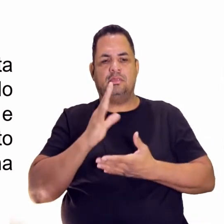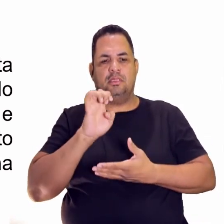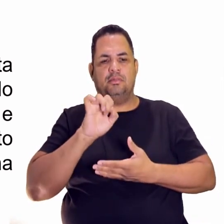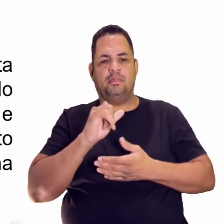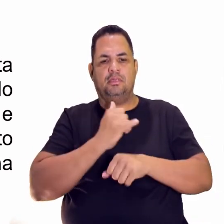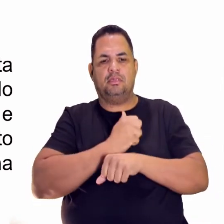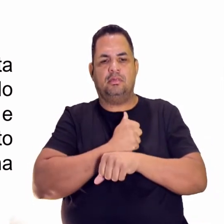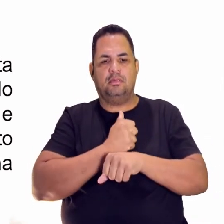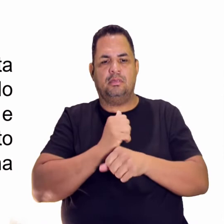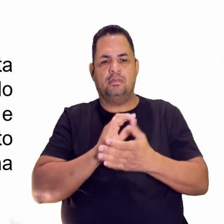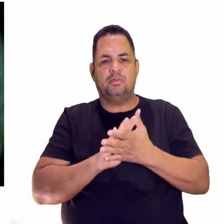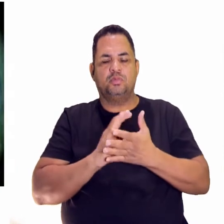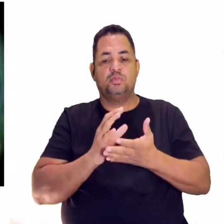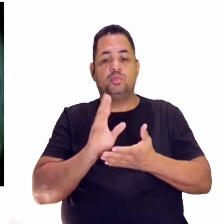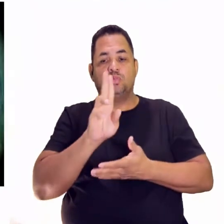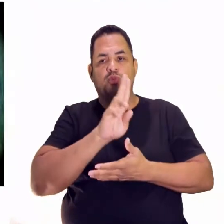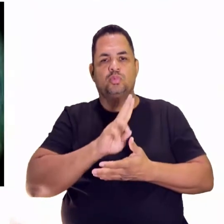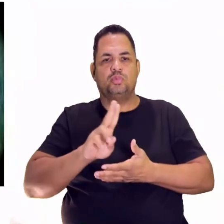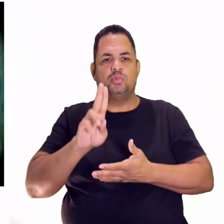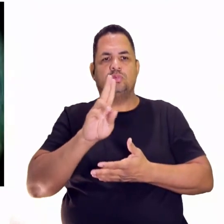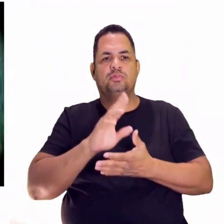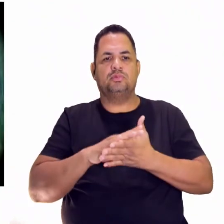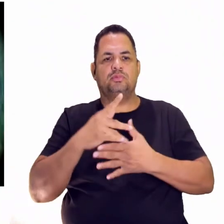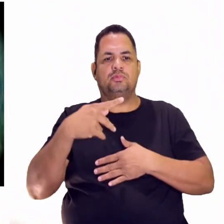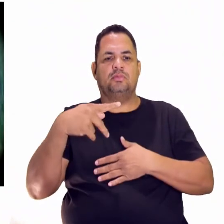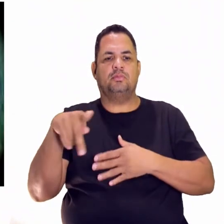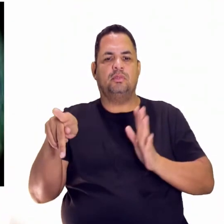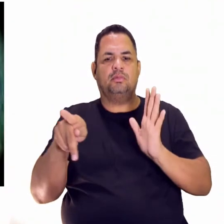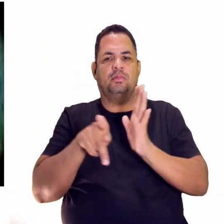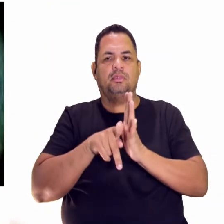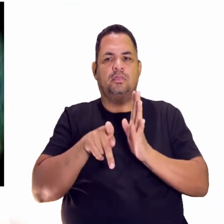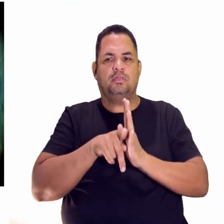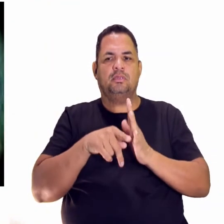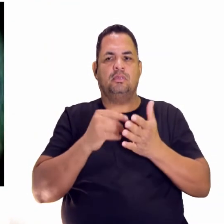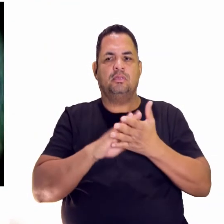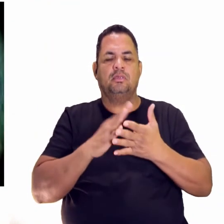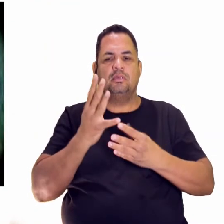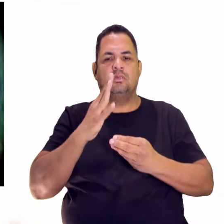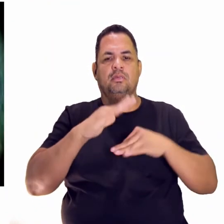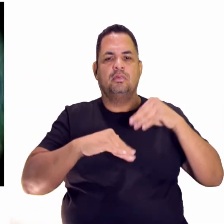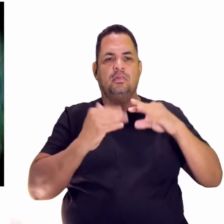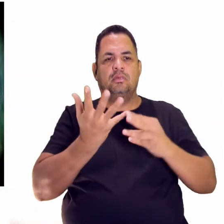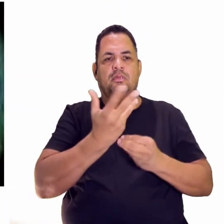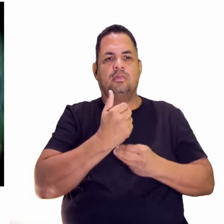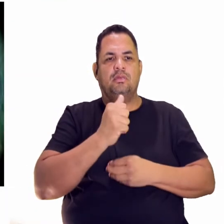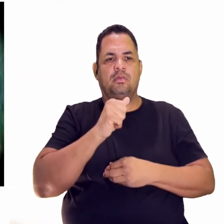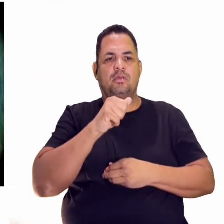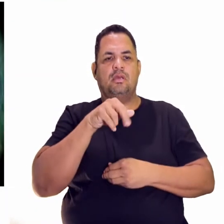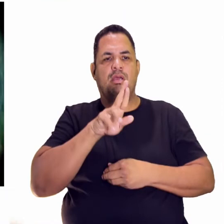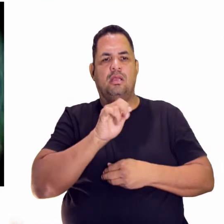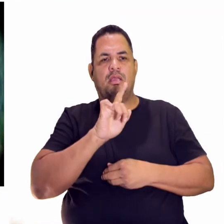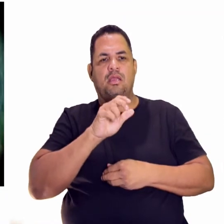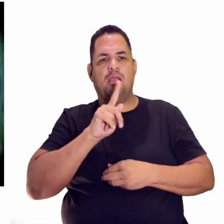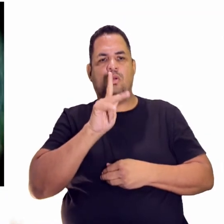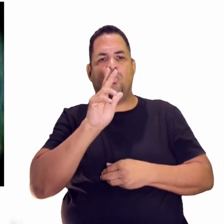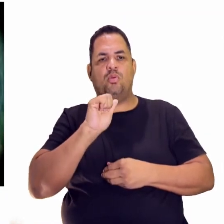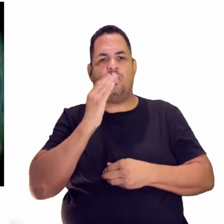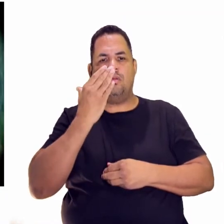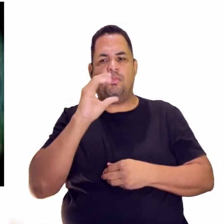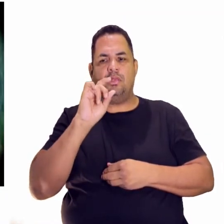própria profissão para a sua arte, né? Raquel Caminha também é uma artista